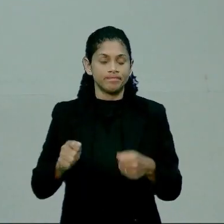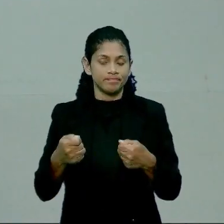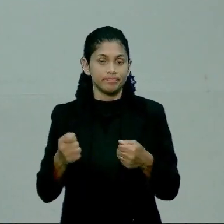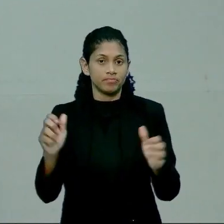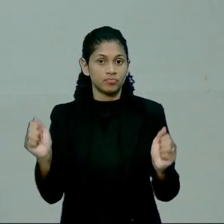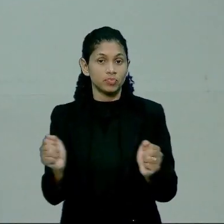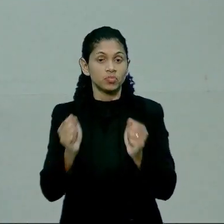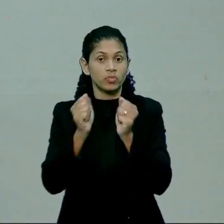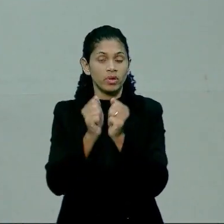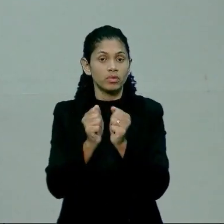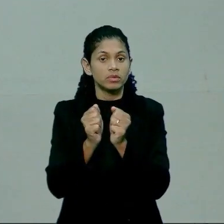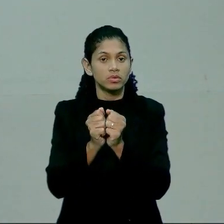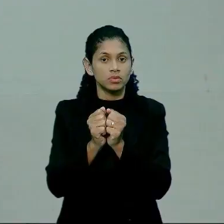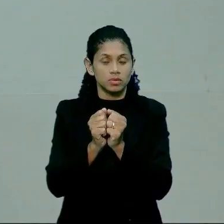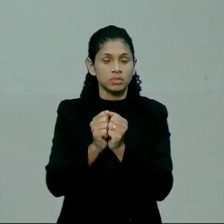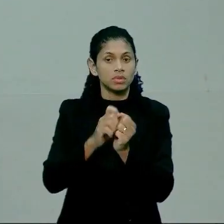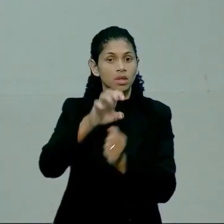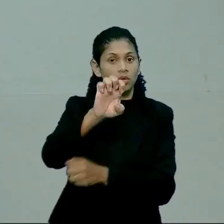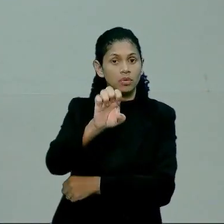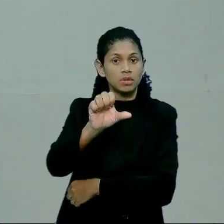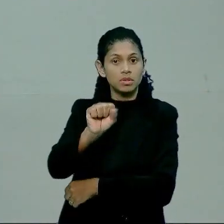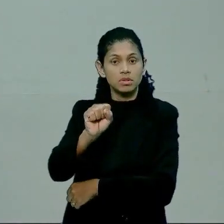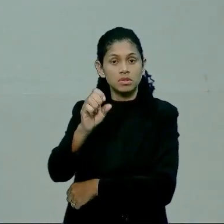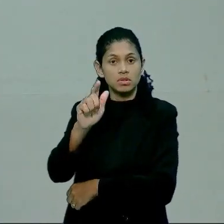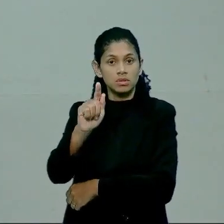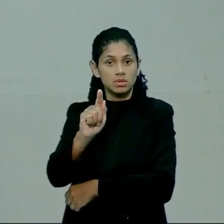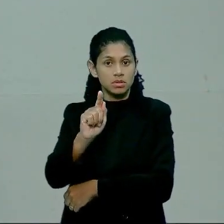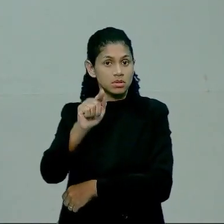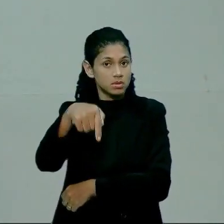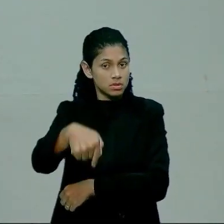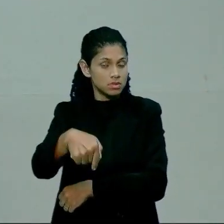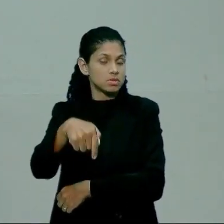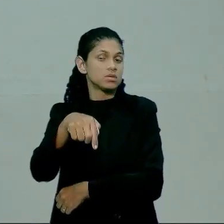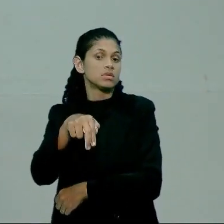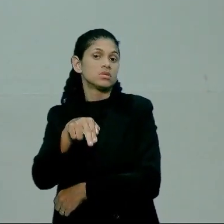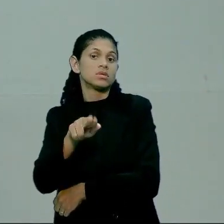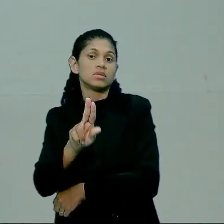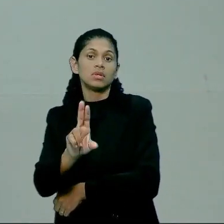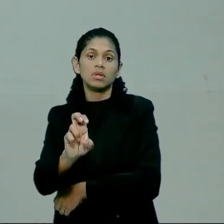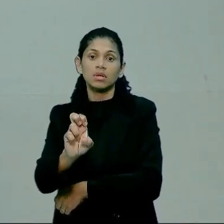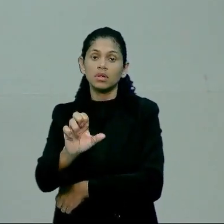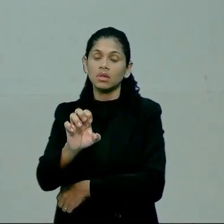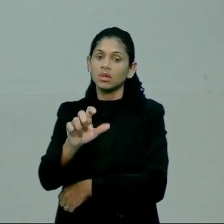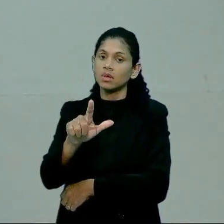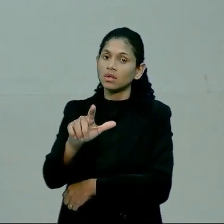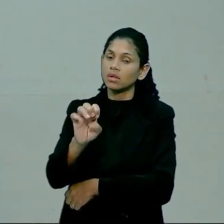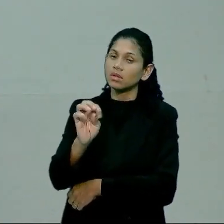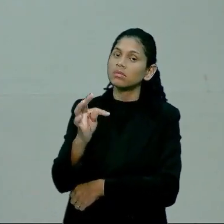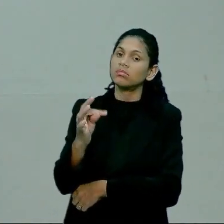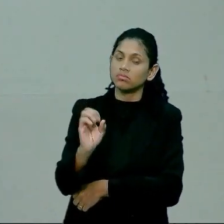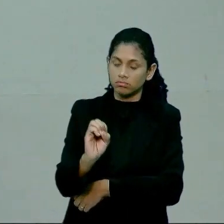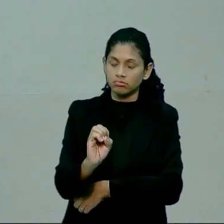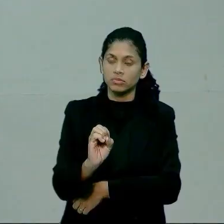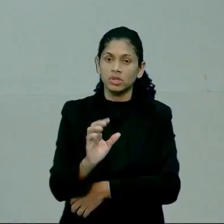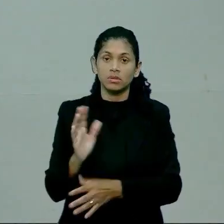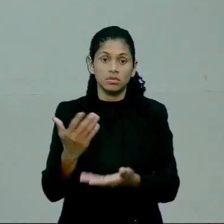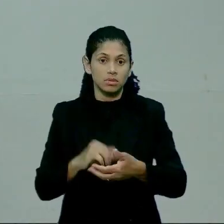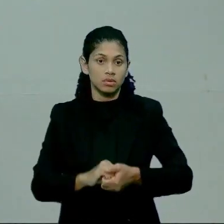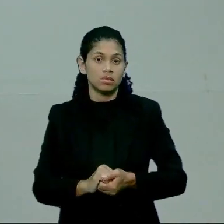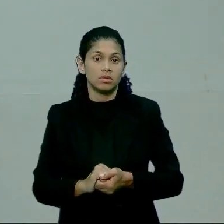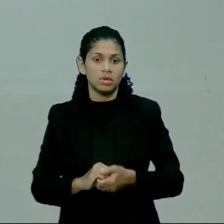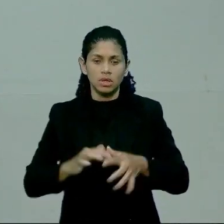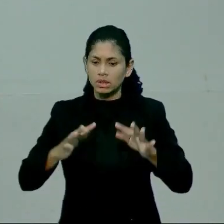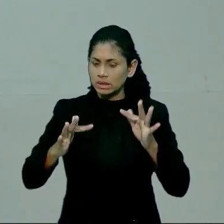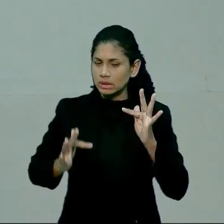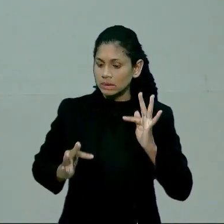junção do esquelético muscular, sistemas esses que têm as suas complexidades, têm seus direcionamentos, têm estruturas ósseas, são 200 e lá vai